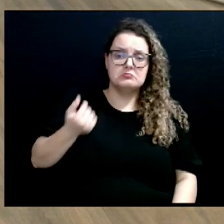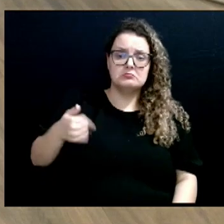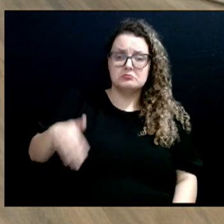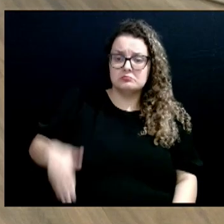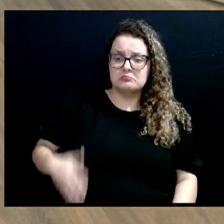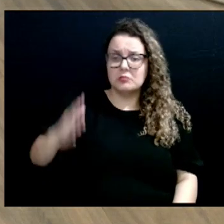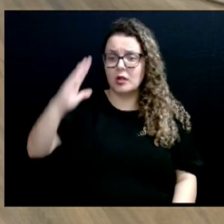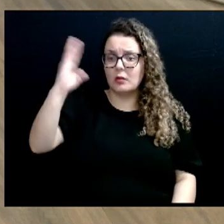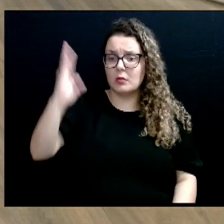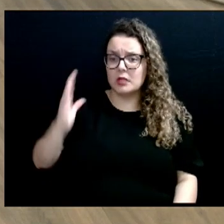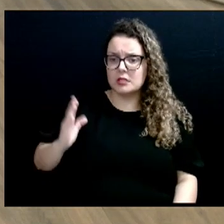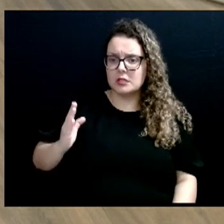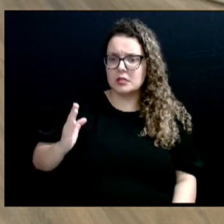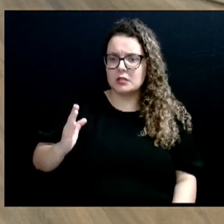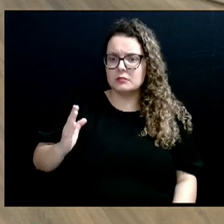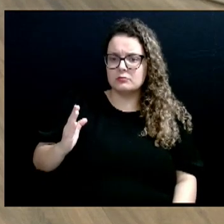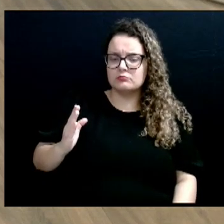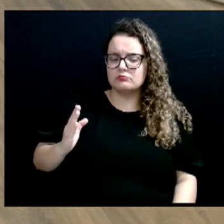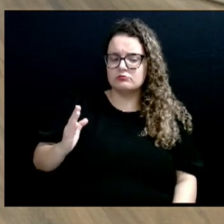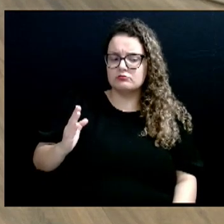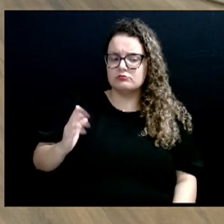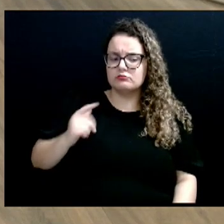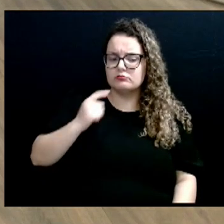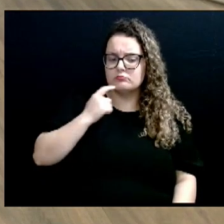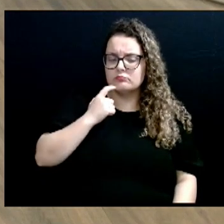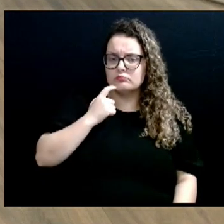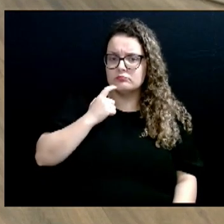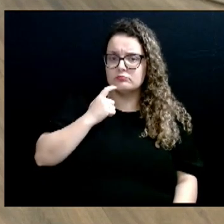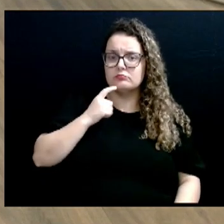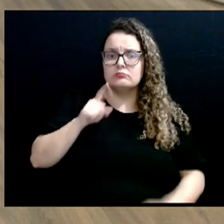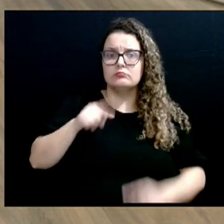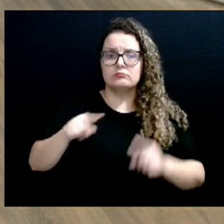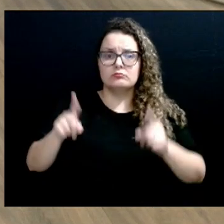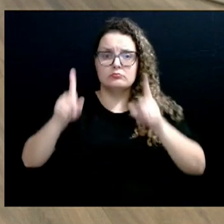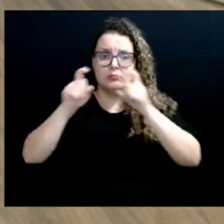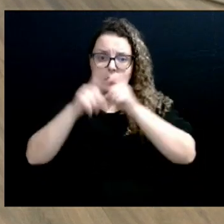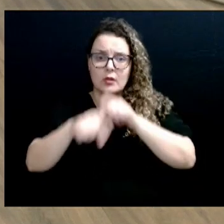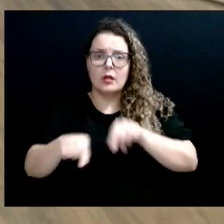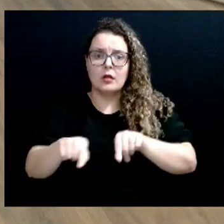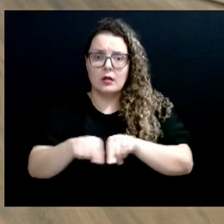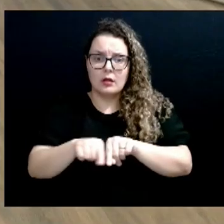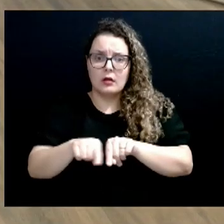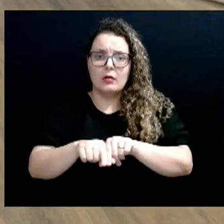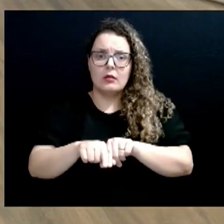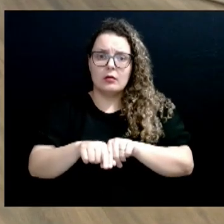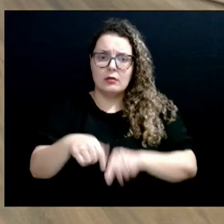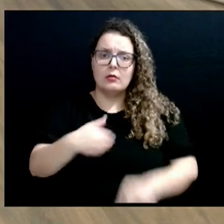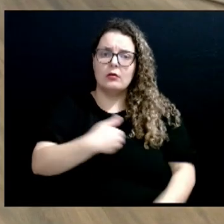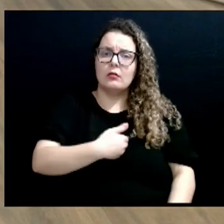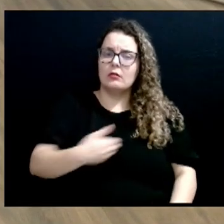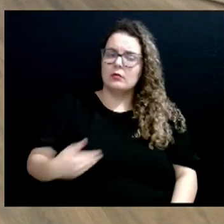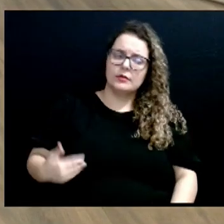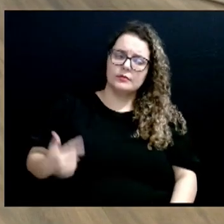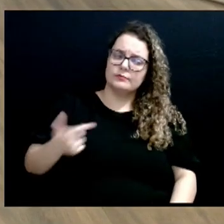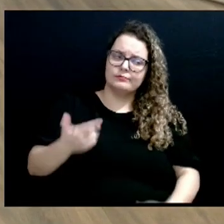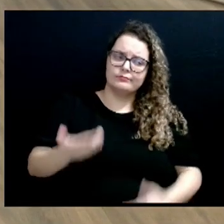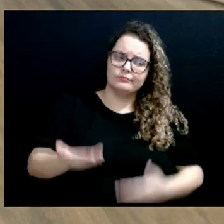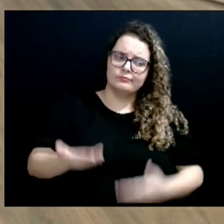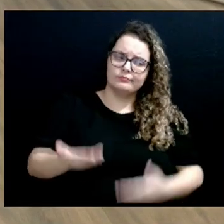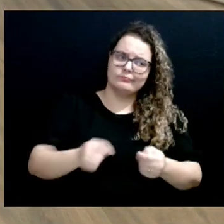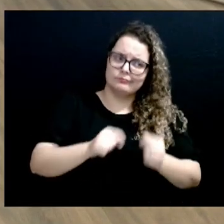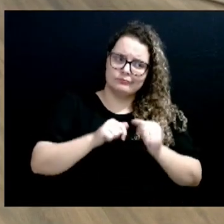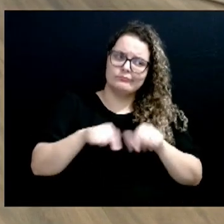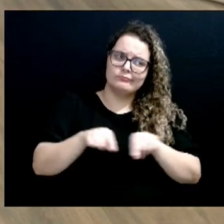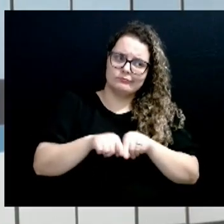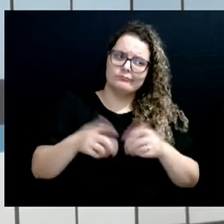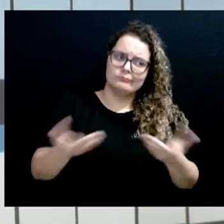brasileiro... ele passa por situações difíceis também por questões que o governo não tem favorecido, né?